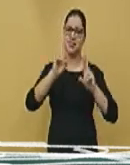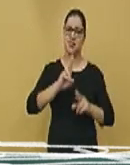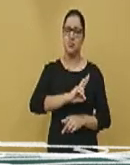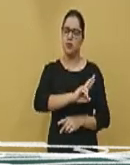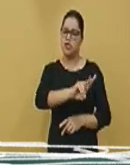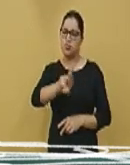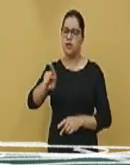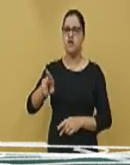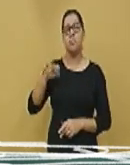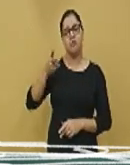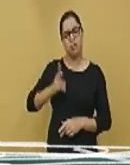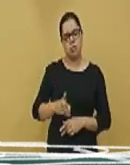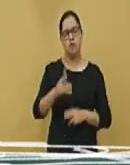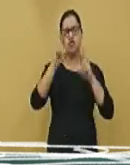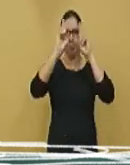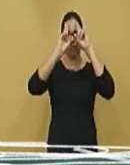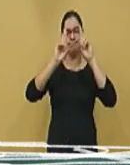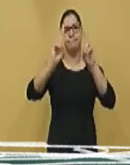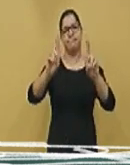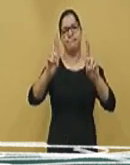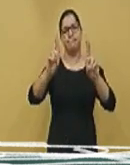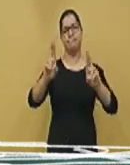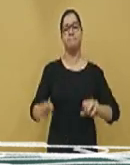vamos respeitar cada vez mais.